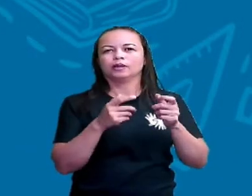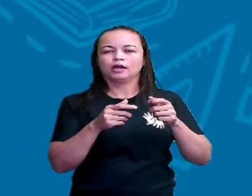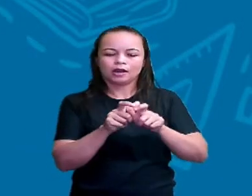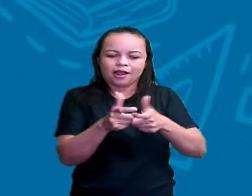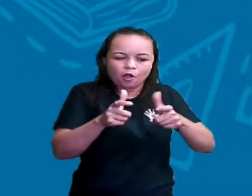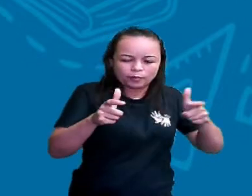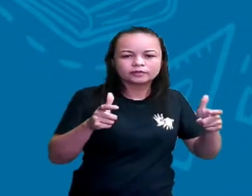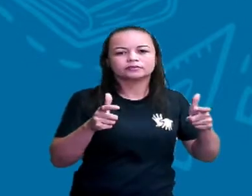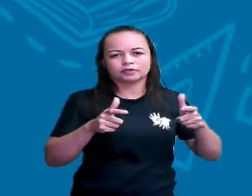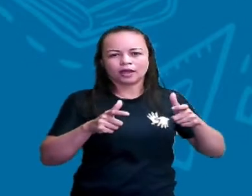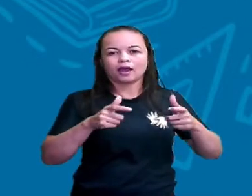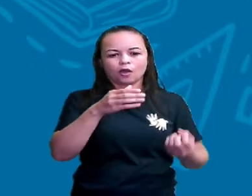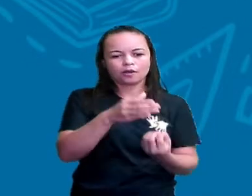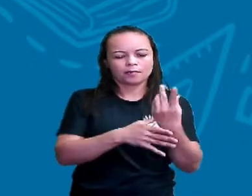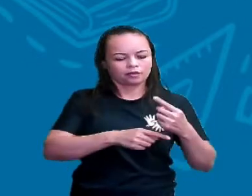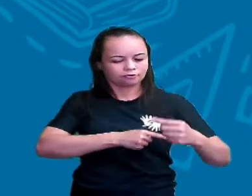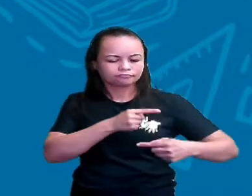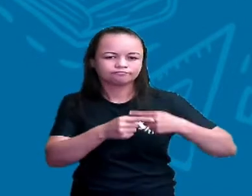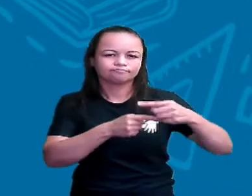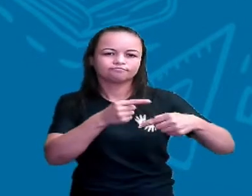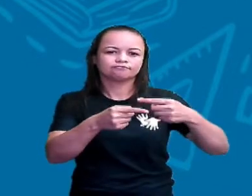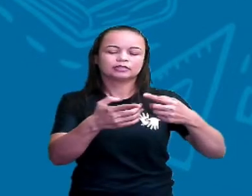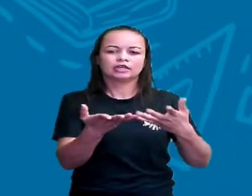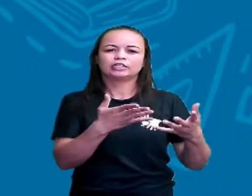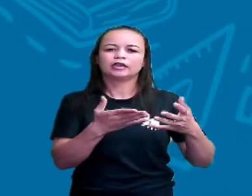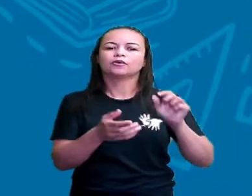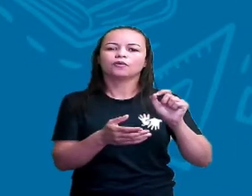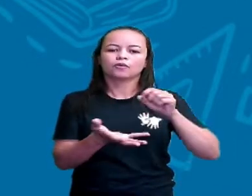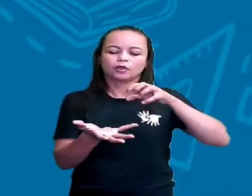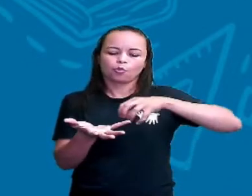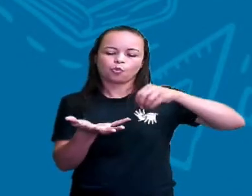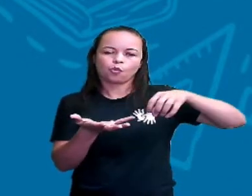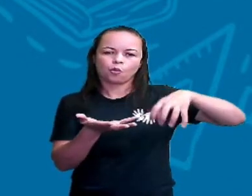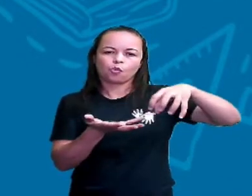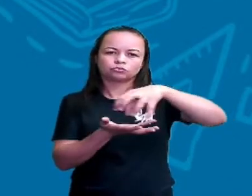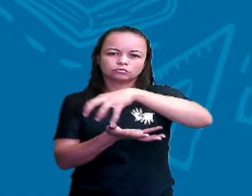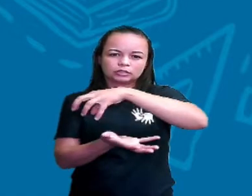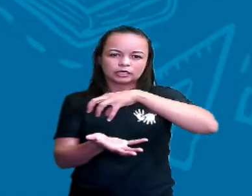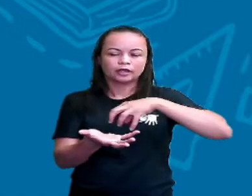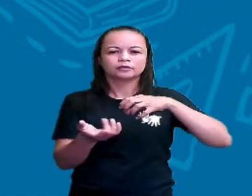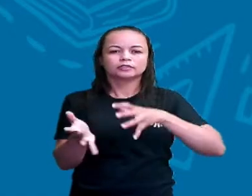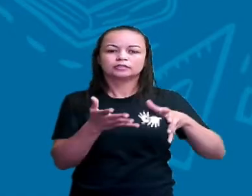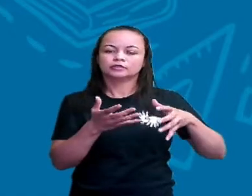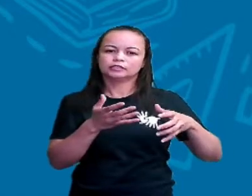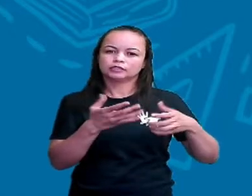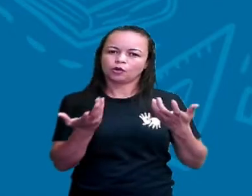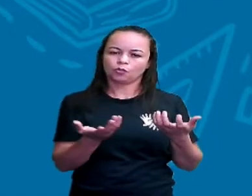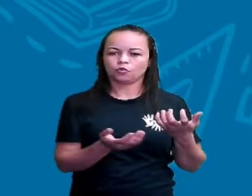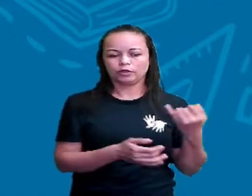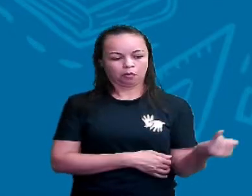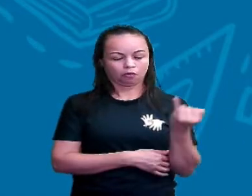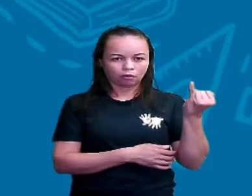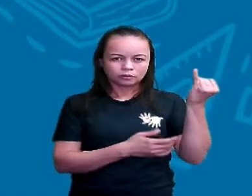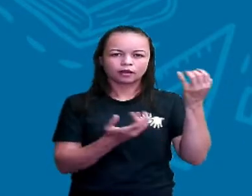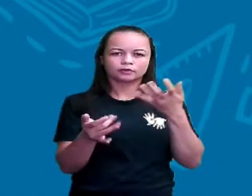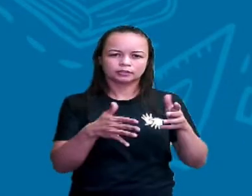sua matéria-prima, que eram continentes que forneciam, que são ricos em matérias-primas, né, dos